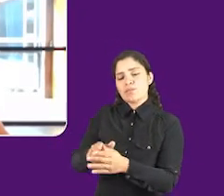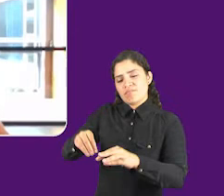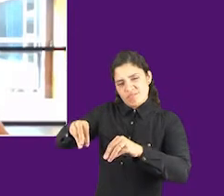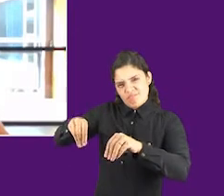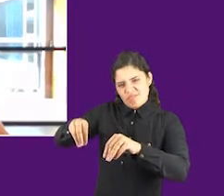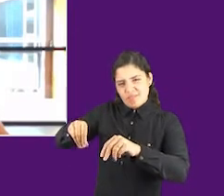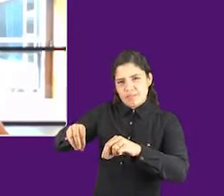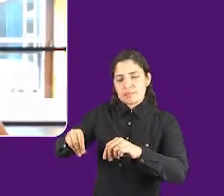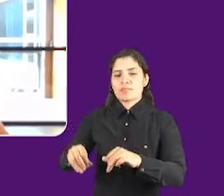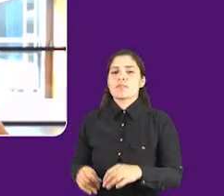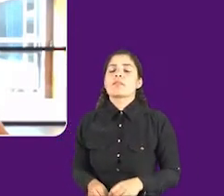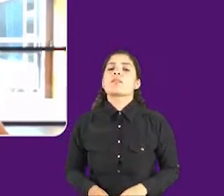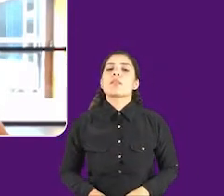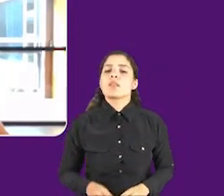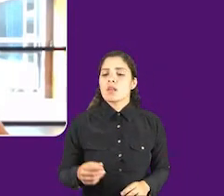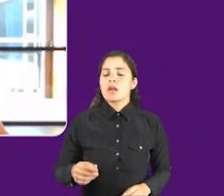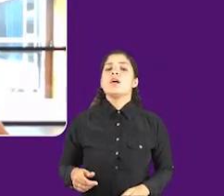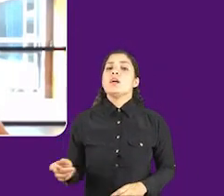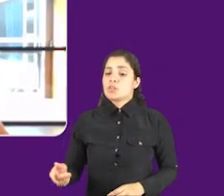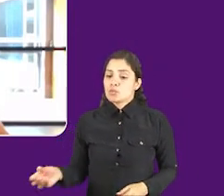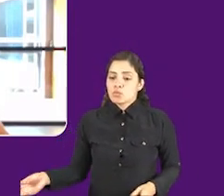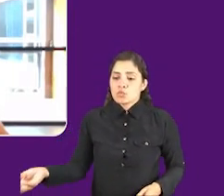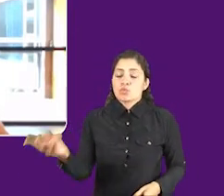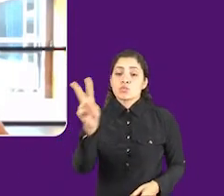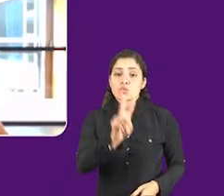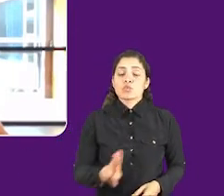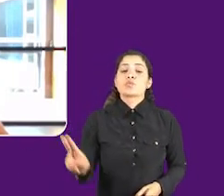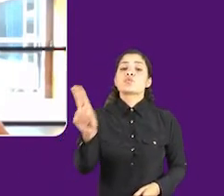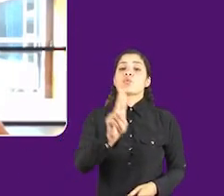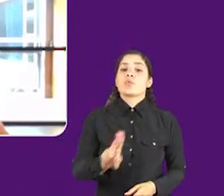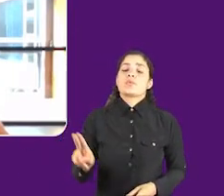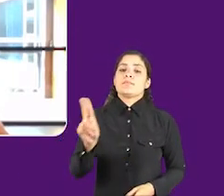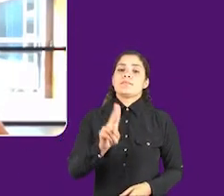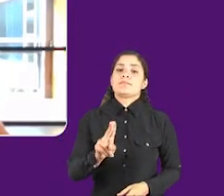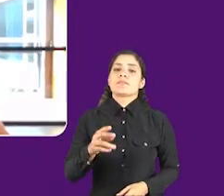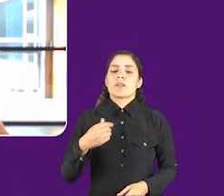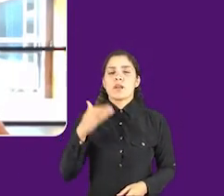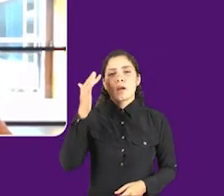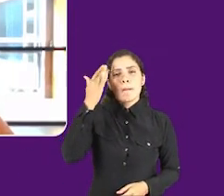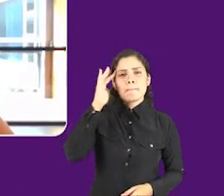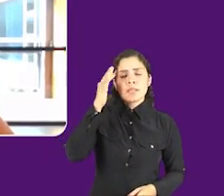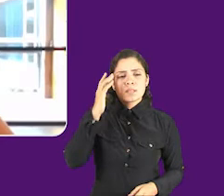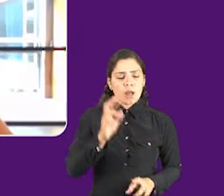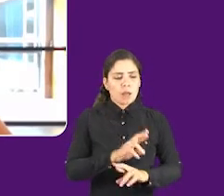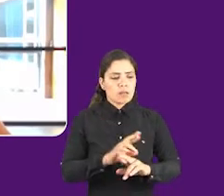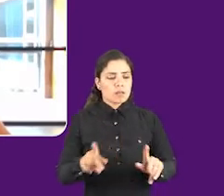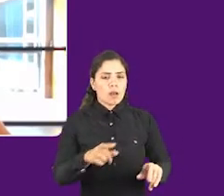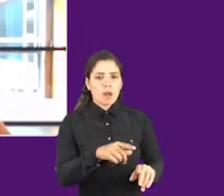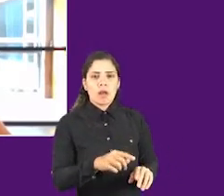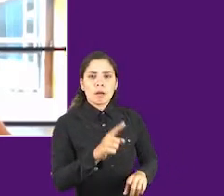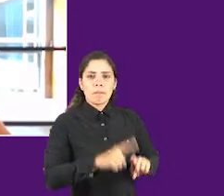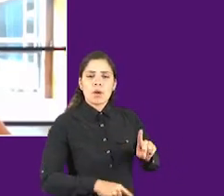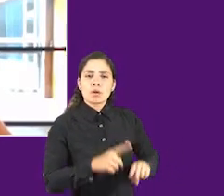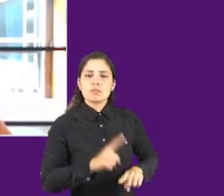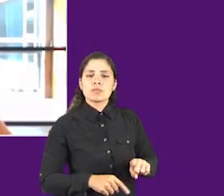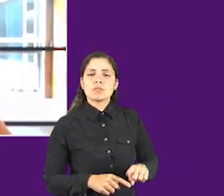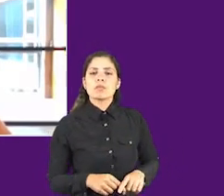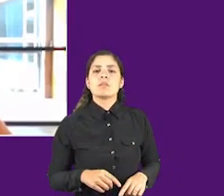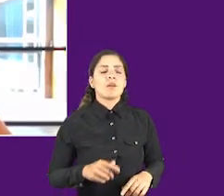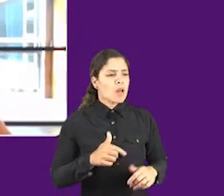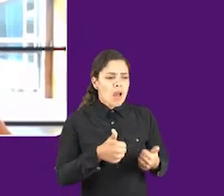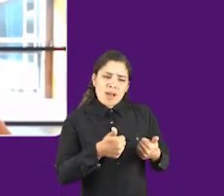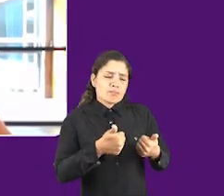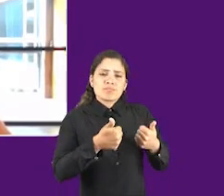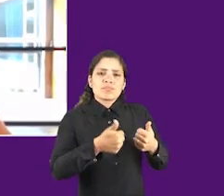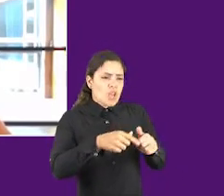e pensava a moça naquele pouco a lignina e não deu certo não deu certo tudo bem acontece faz